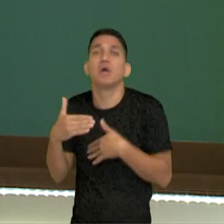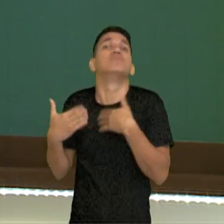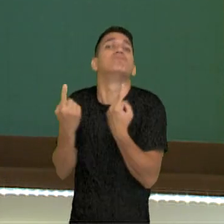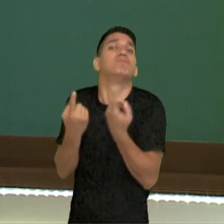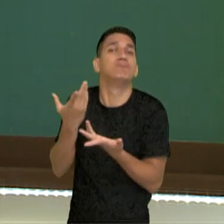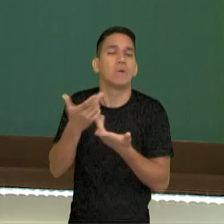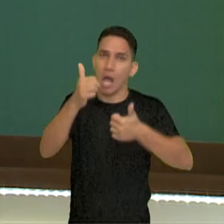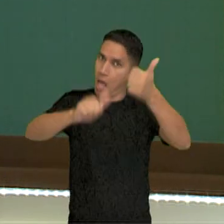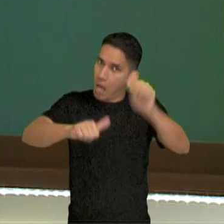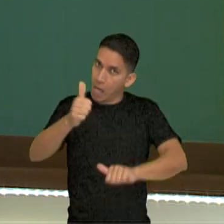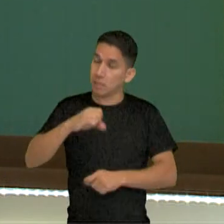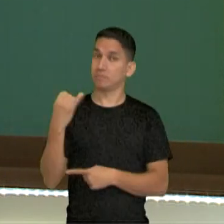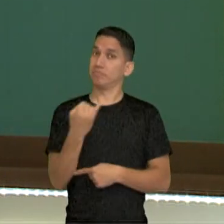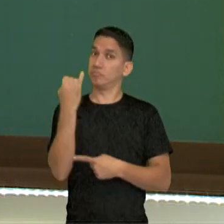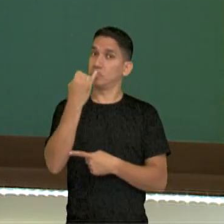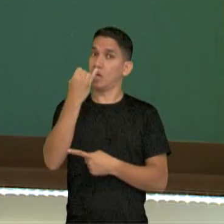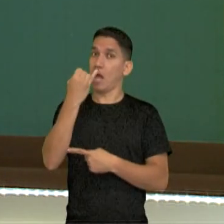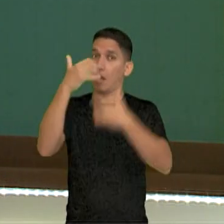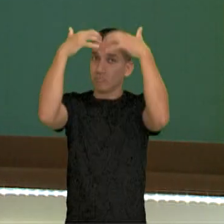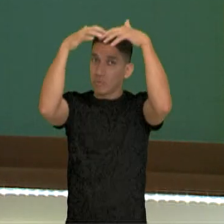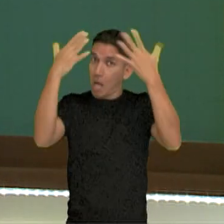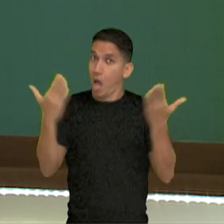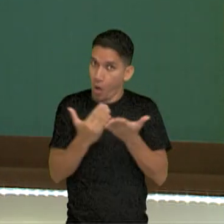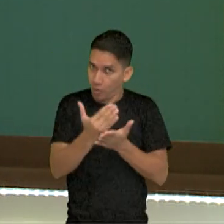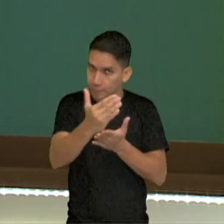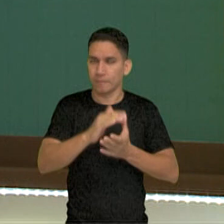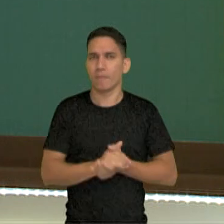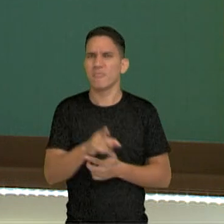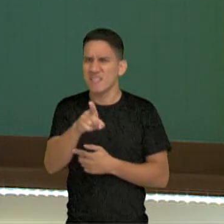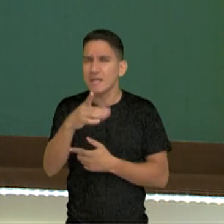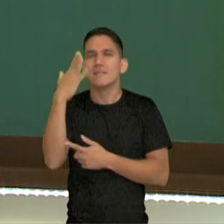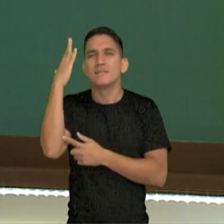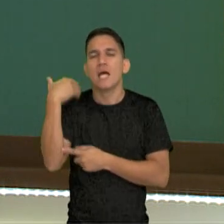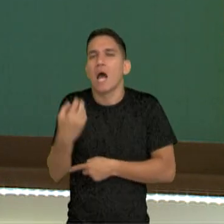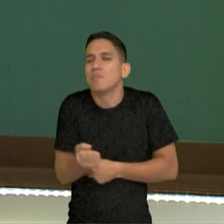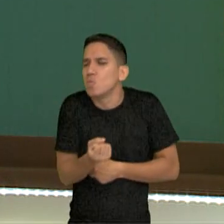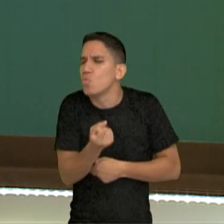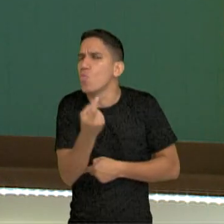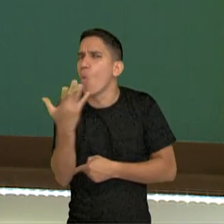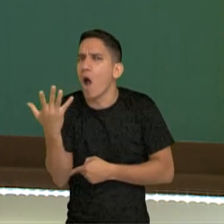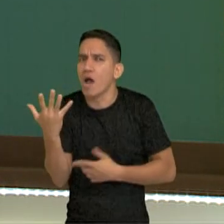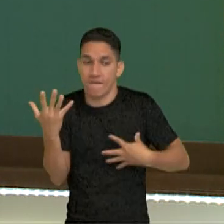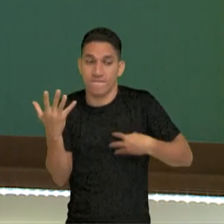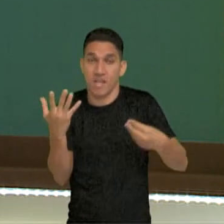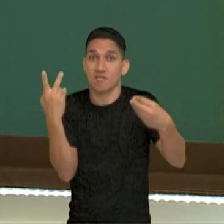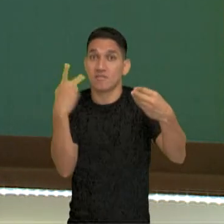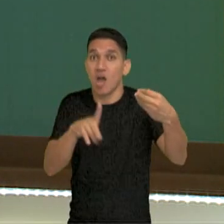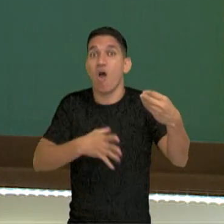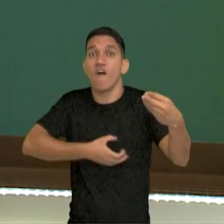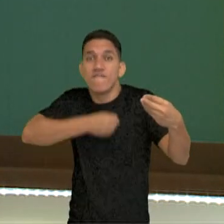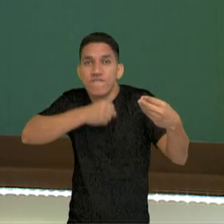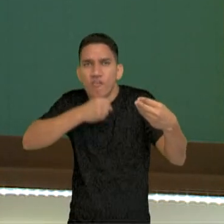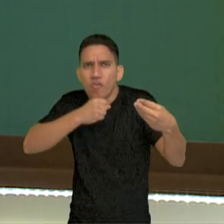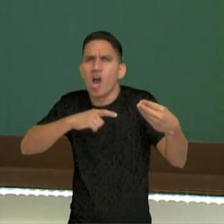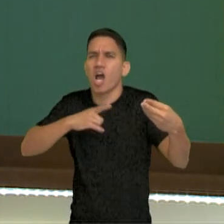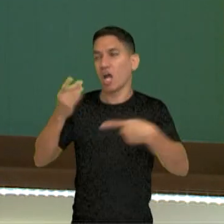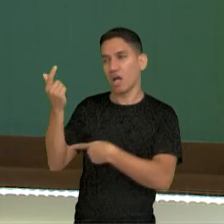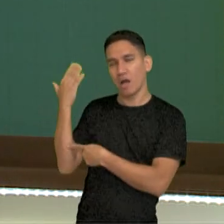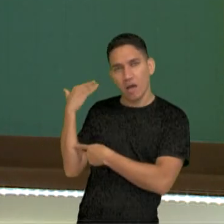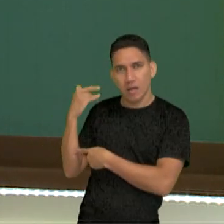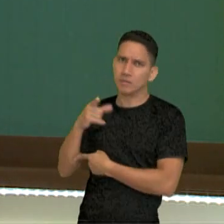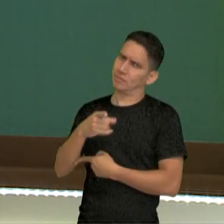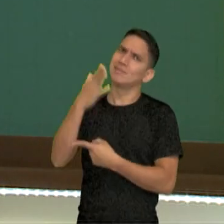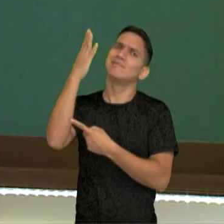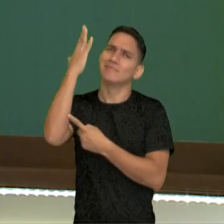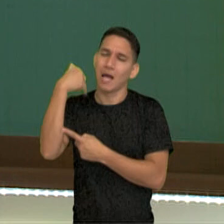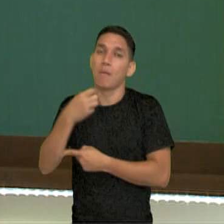análise é importante a gente pensar agora nesse início. Você sabe quantos filhos os teus avós tiveram? Se você sabe quantos tios,